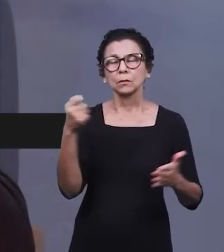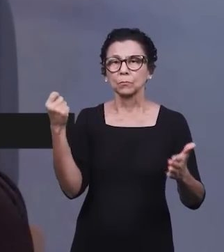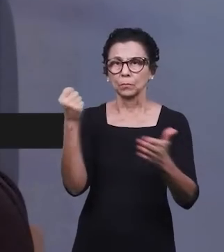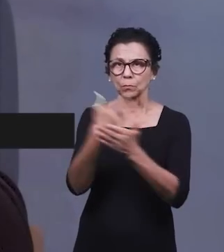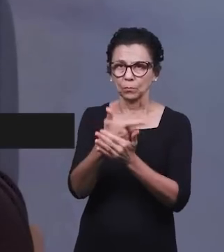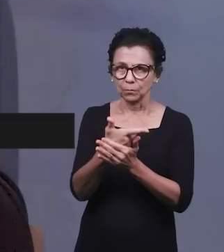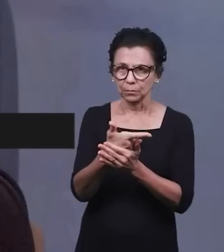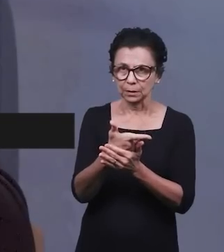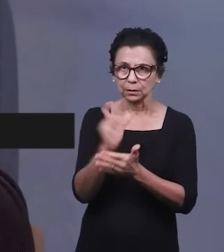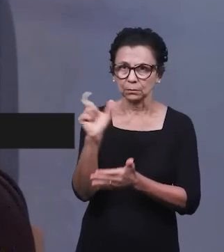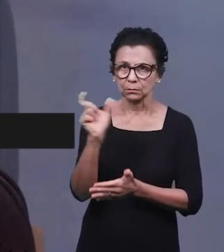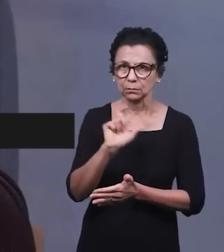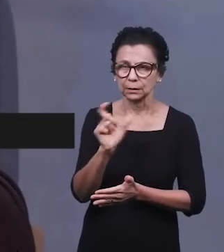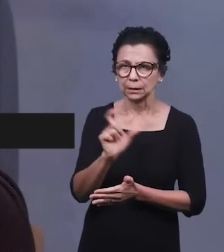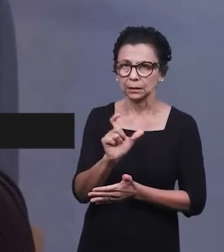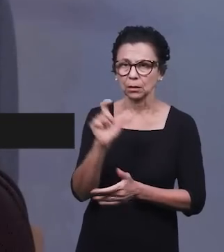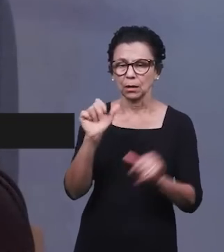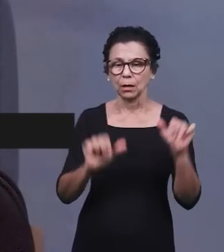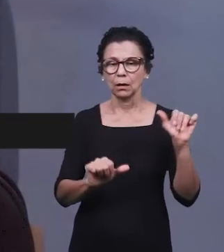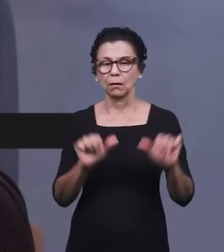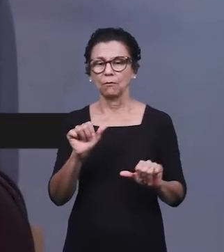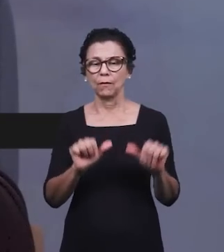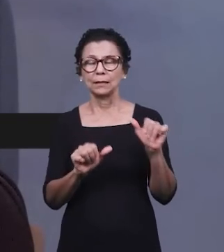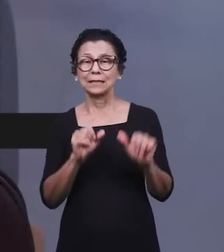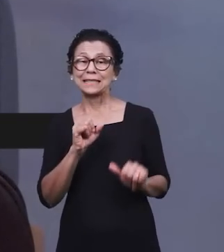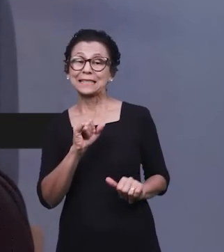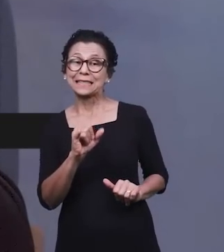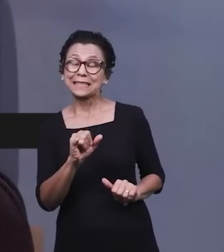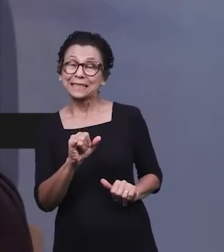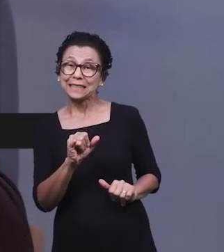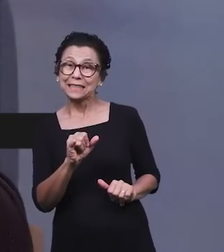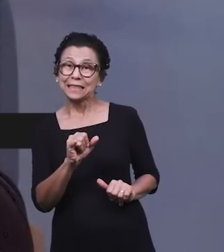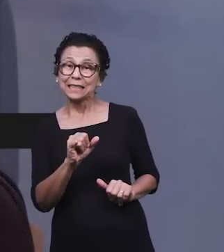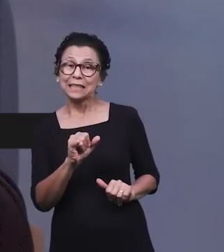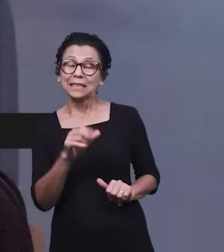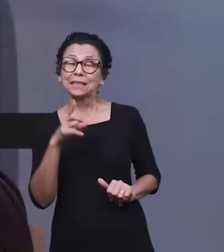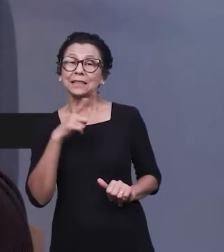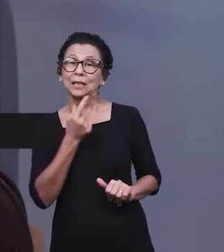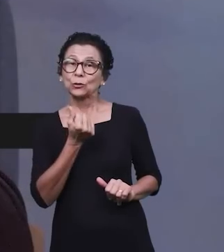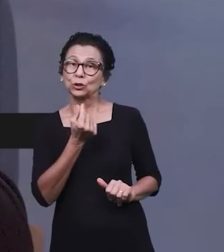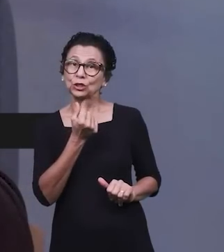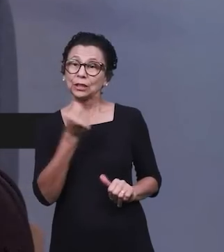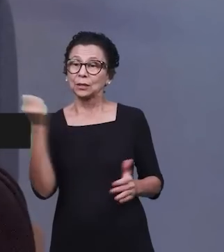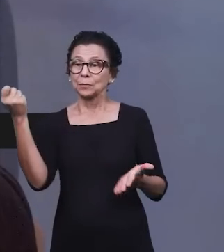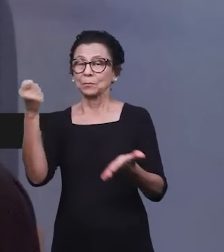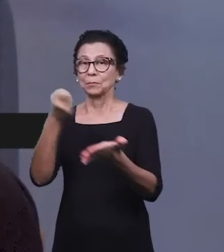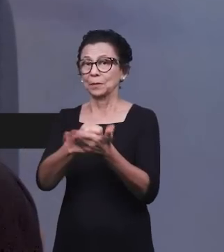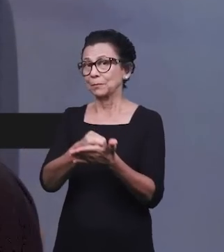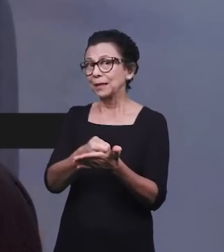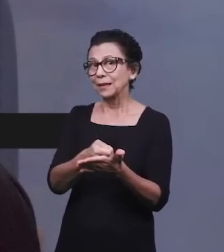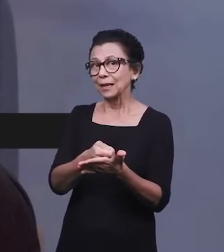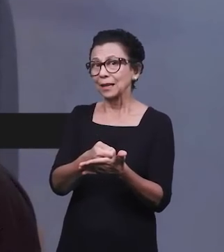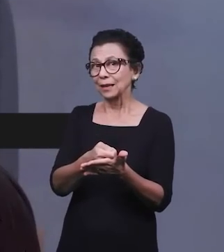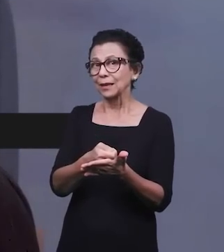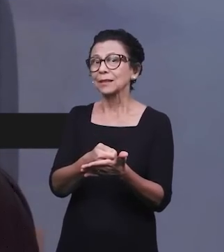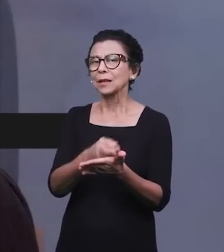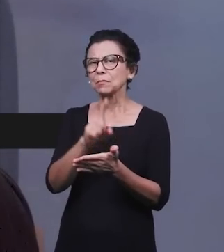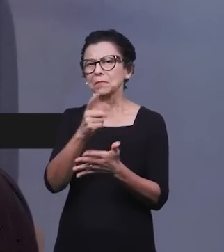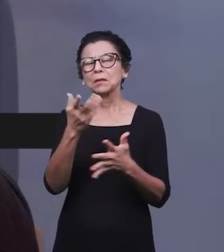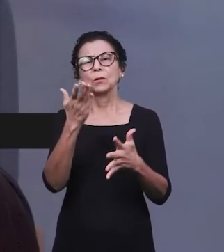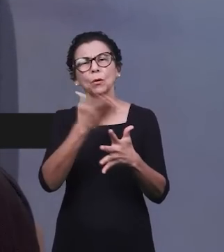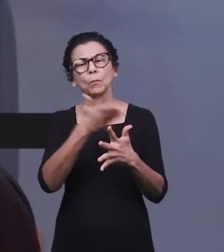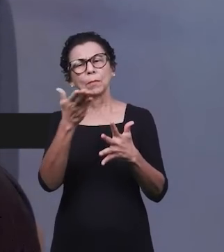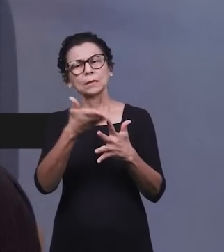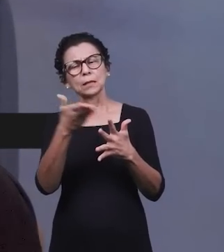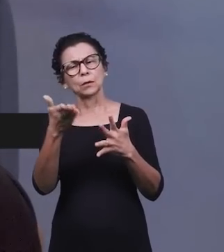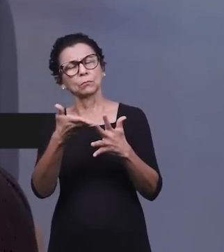cartão de crédito, você deve avaliar se você já tem o dinheiro para realizar o pagamento total dessa compra. Mesmo que você vá parcelar em